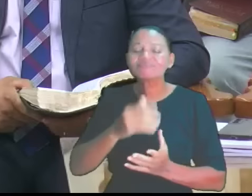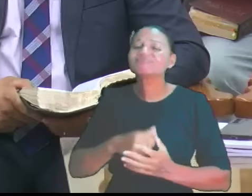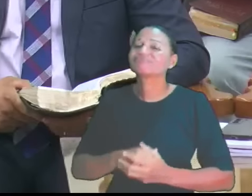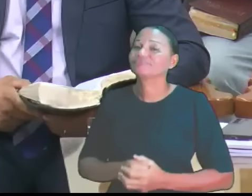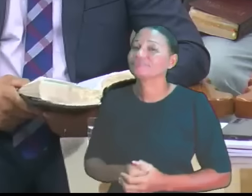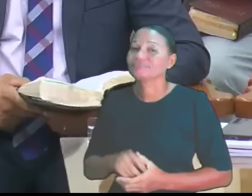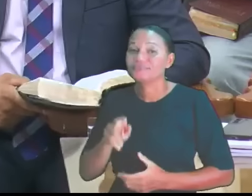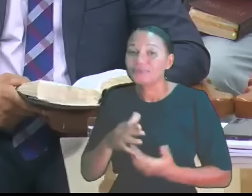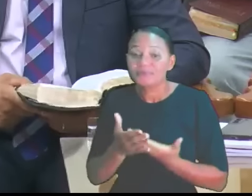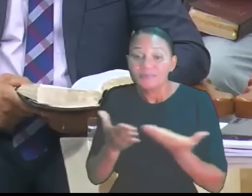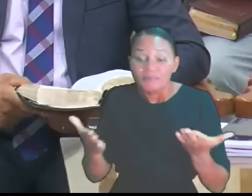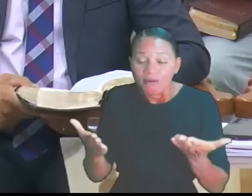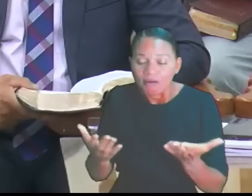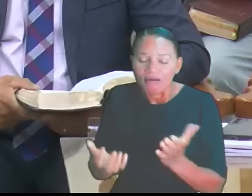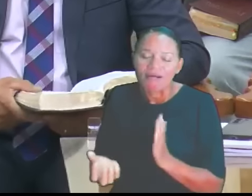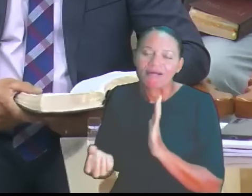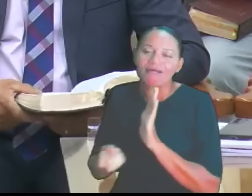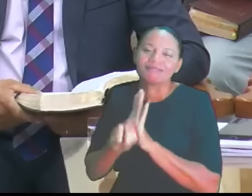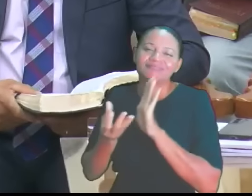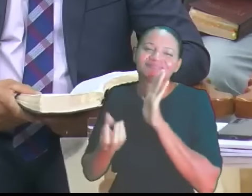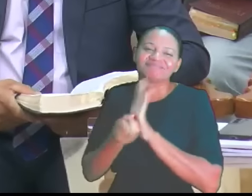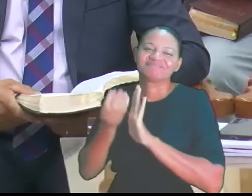Irmão, a obra de Deus é fantástica,